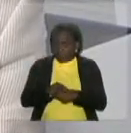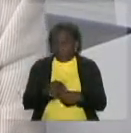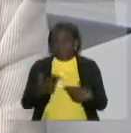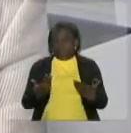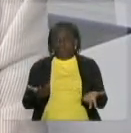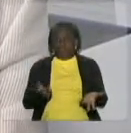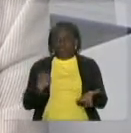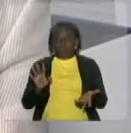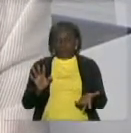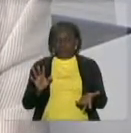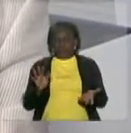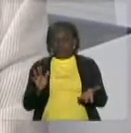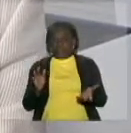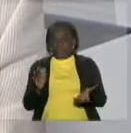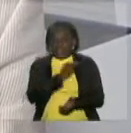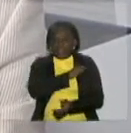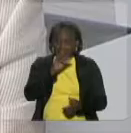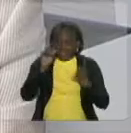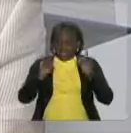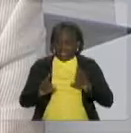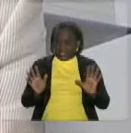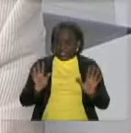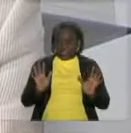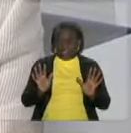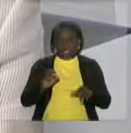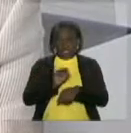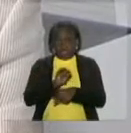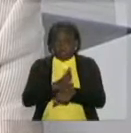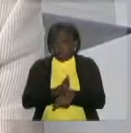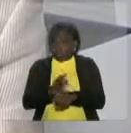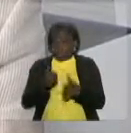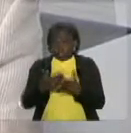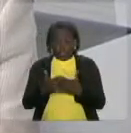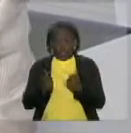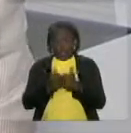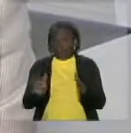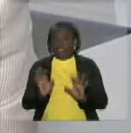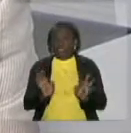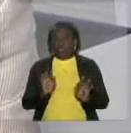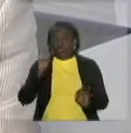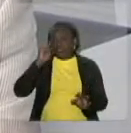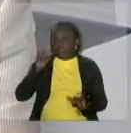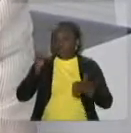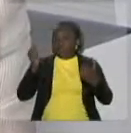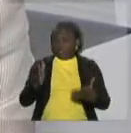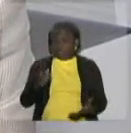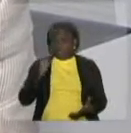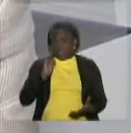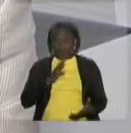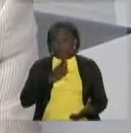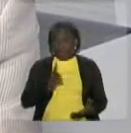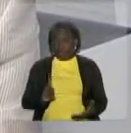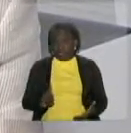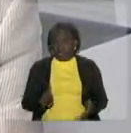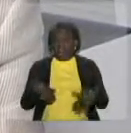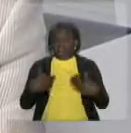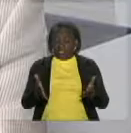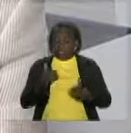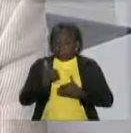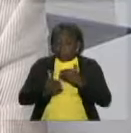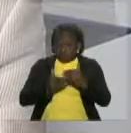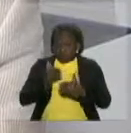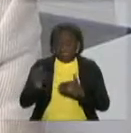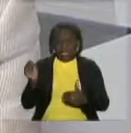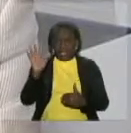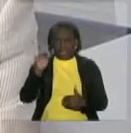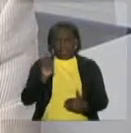matrícula ou que se resiste a um aluno com deficiência, sem uma sala de recursos, ela nem começou o processo, então ela nem sabe do que ela está falando. Né? E esse